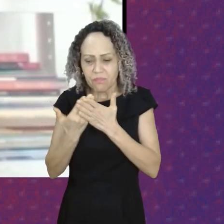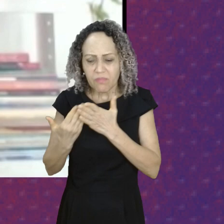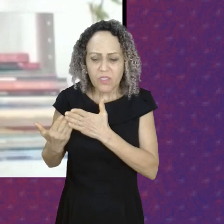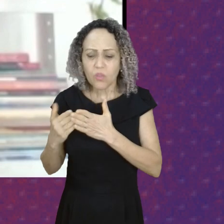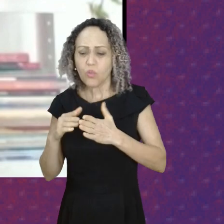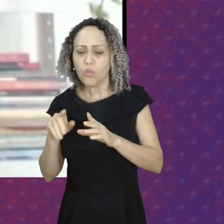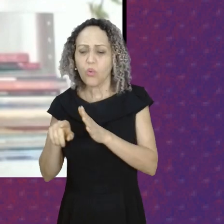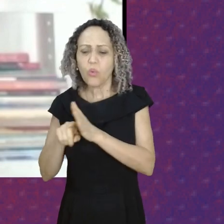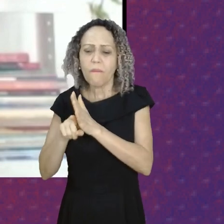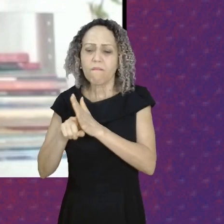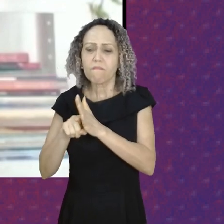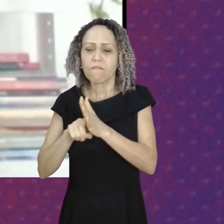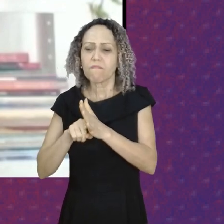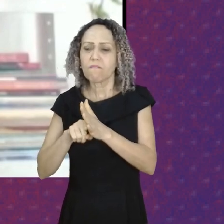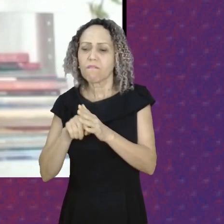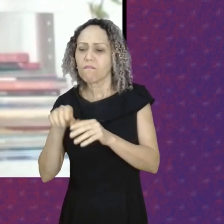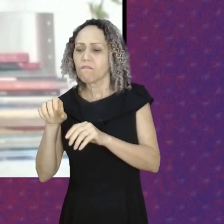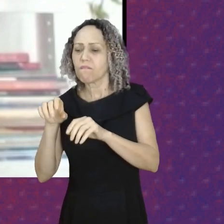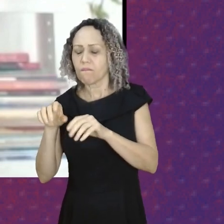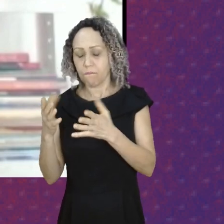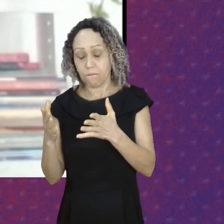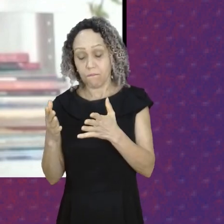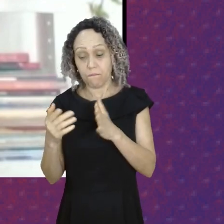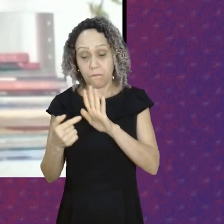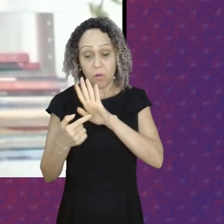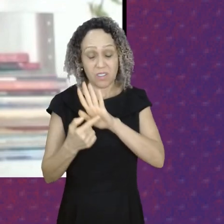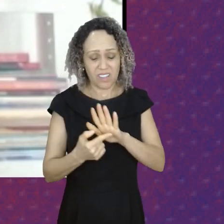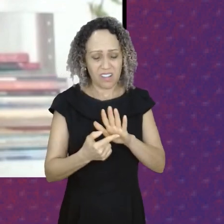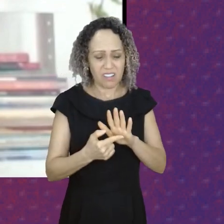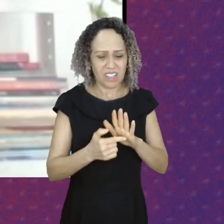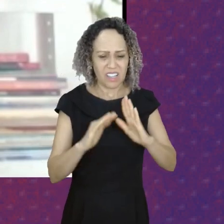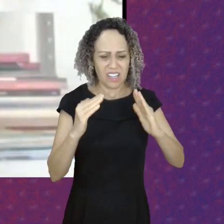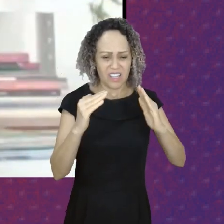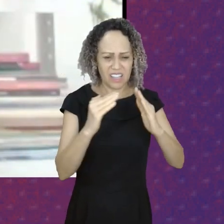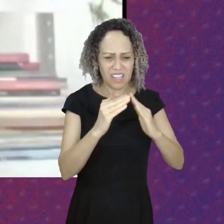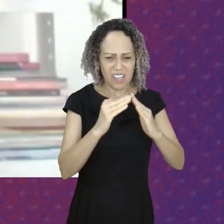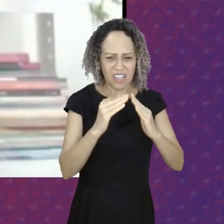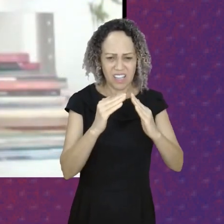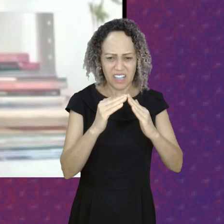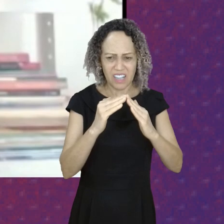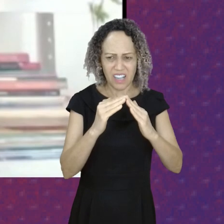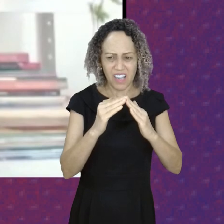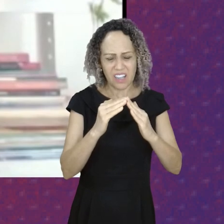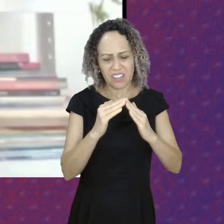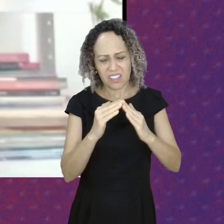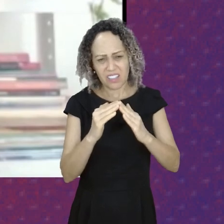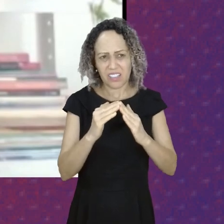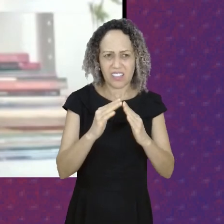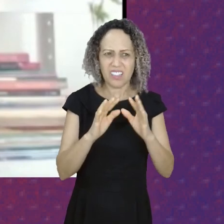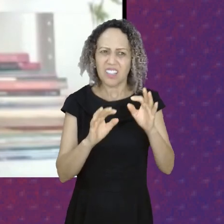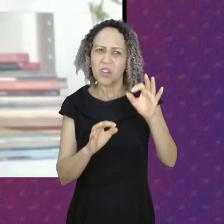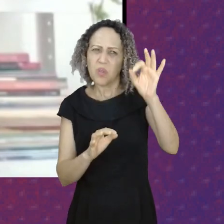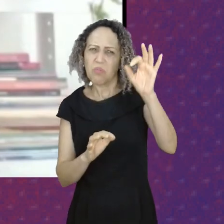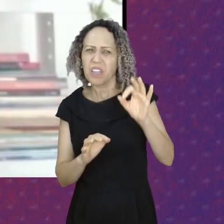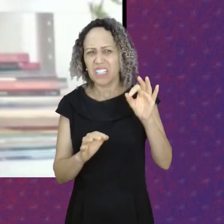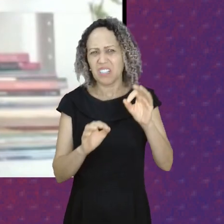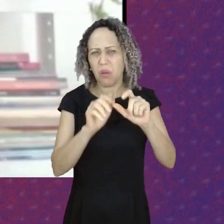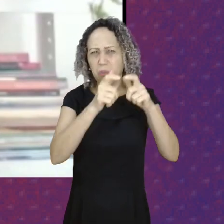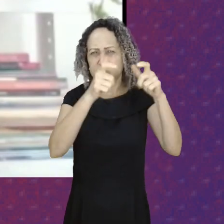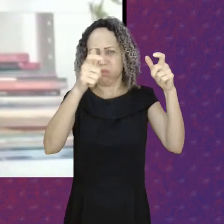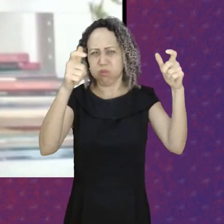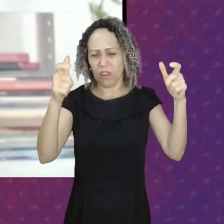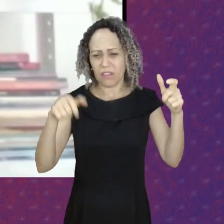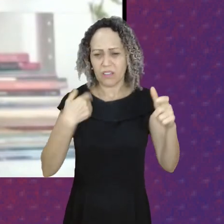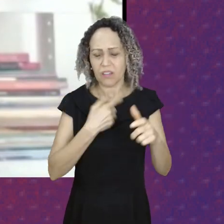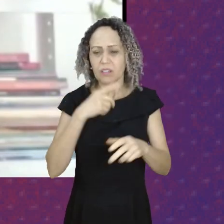que as condições de moradia de um percentual elevado da nossa população